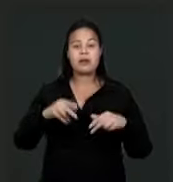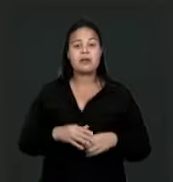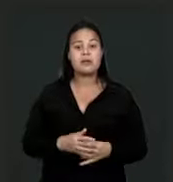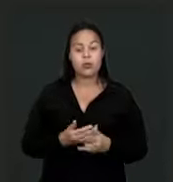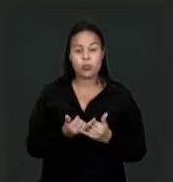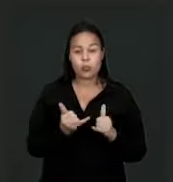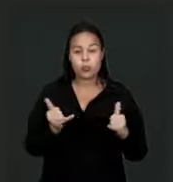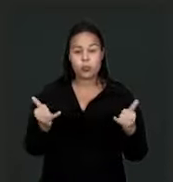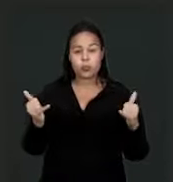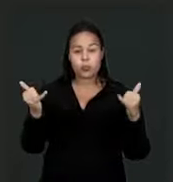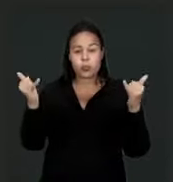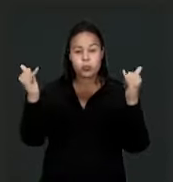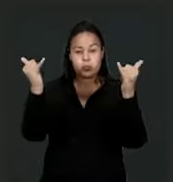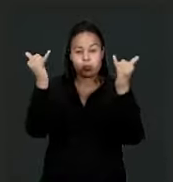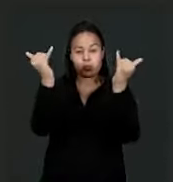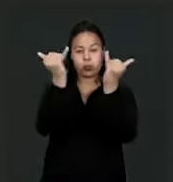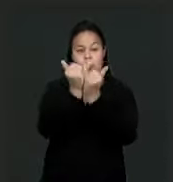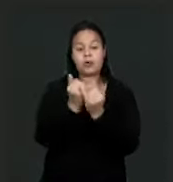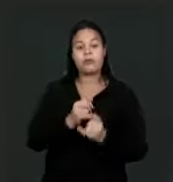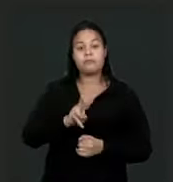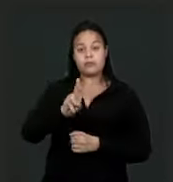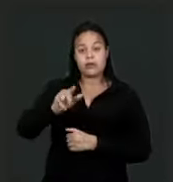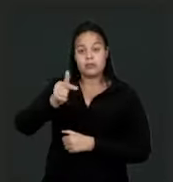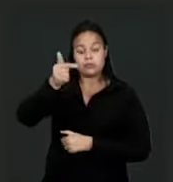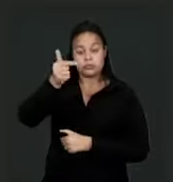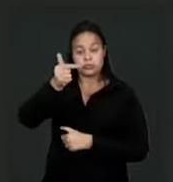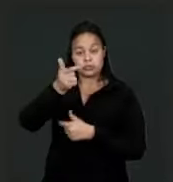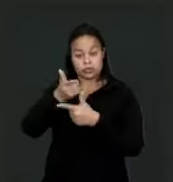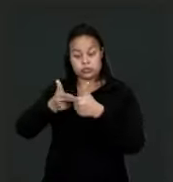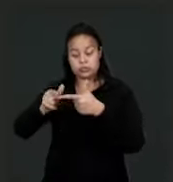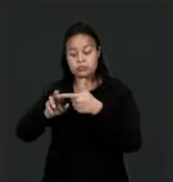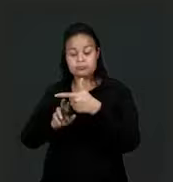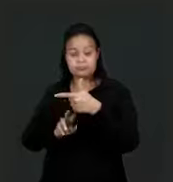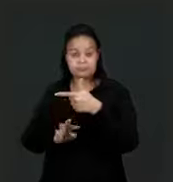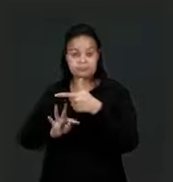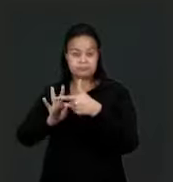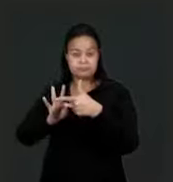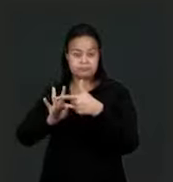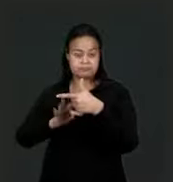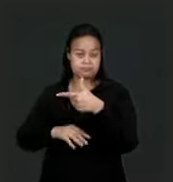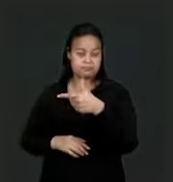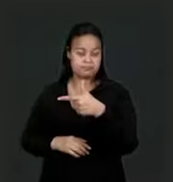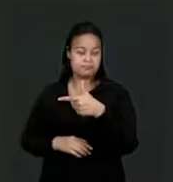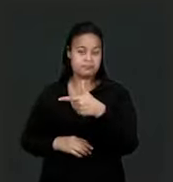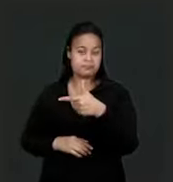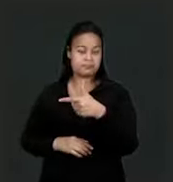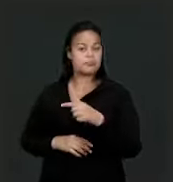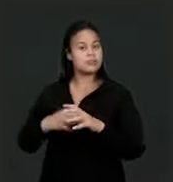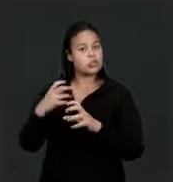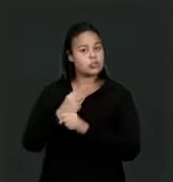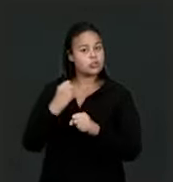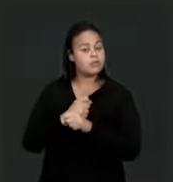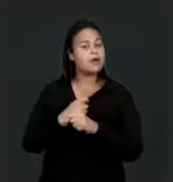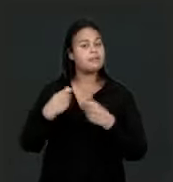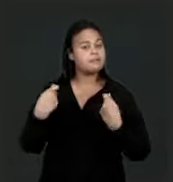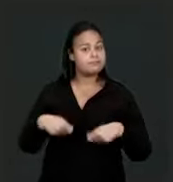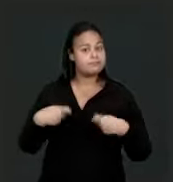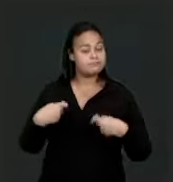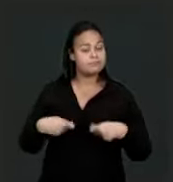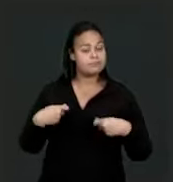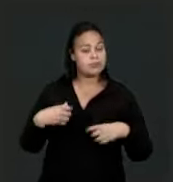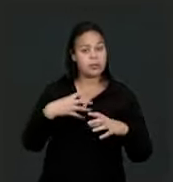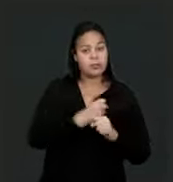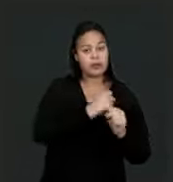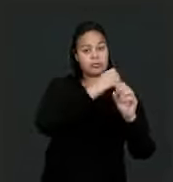tensão ao quadrado dividido pela resistência elétrica. Podemos então calcular a potência elétrica